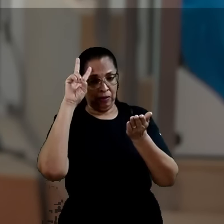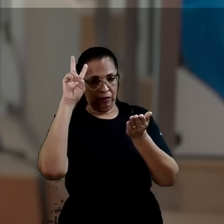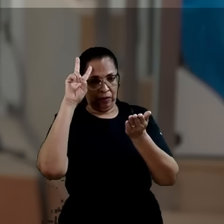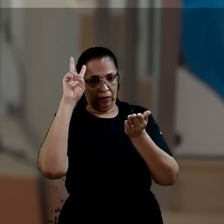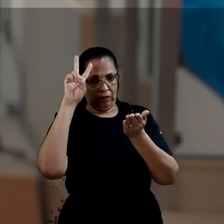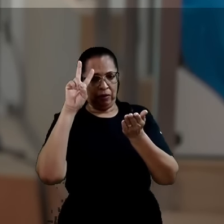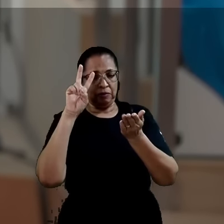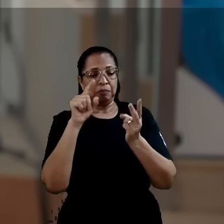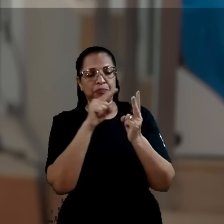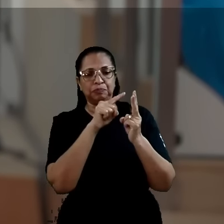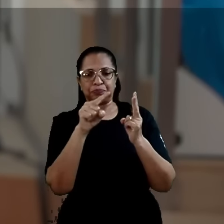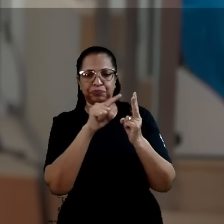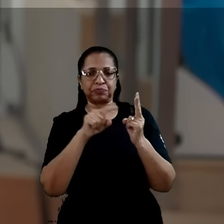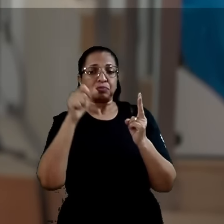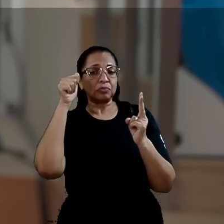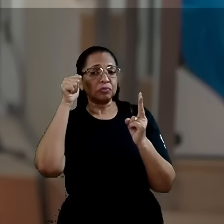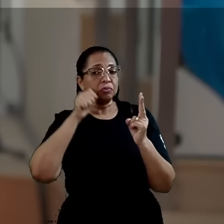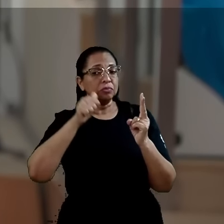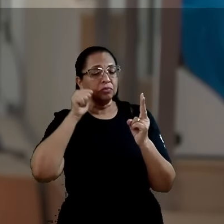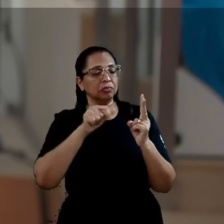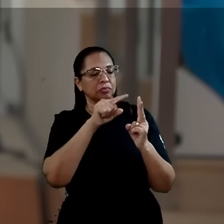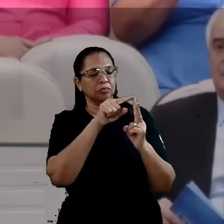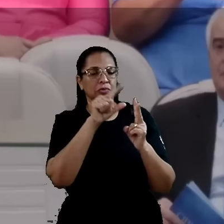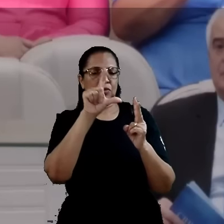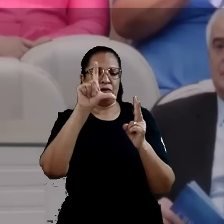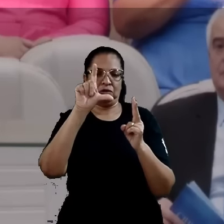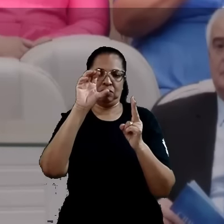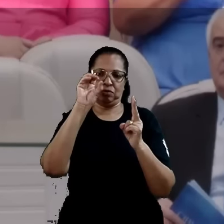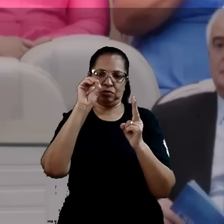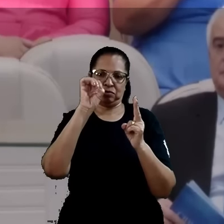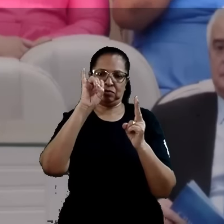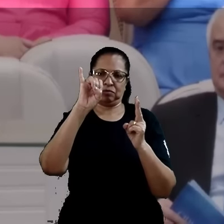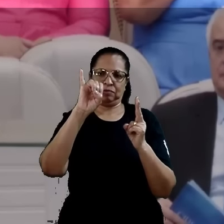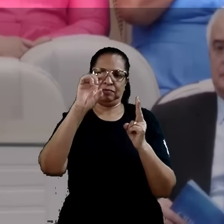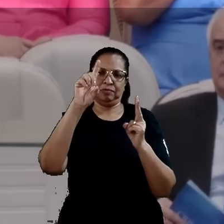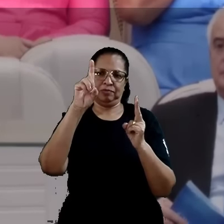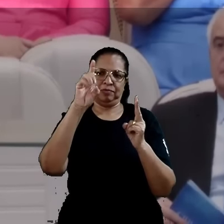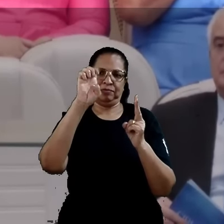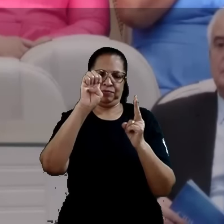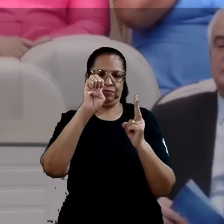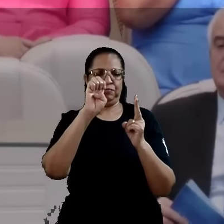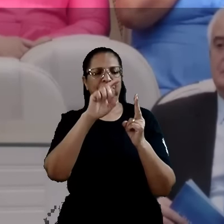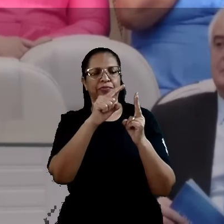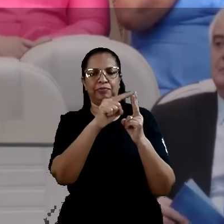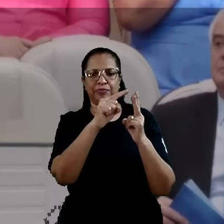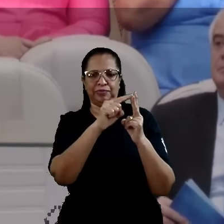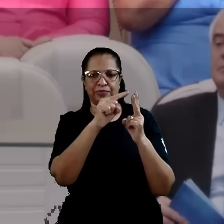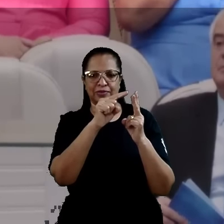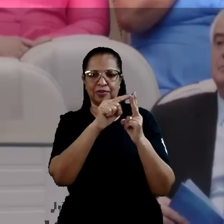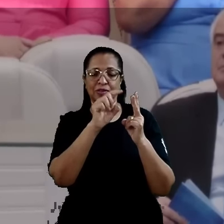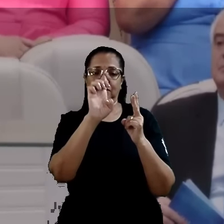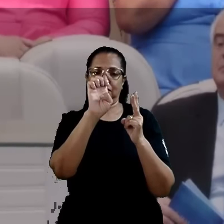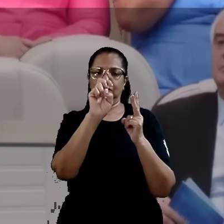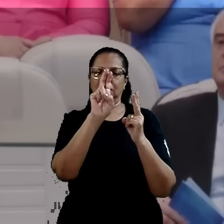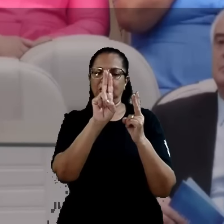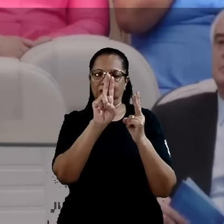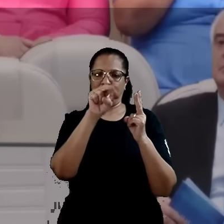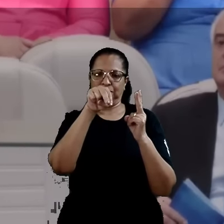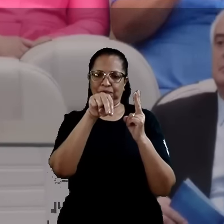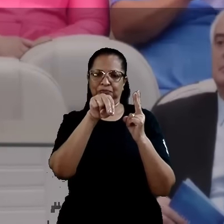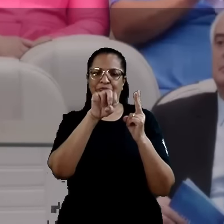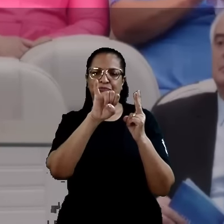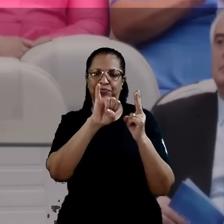mulheres Lloyd Eunice o jovem Timóteo o espírito nos dará